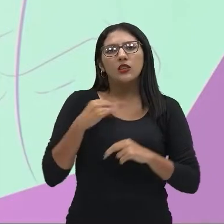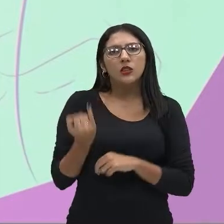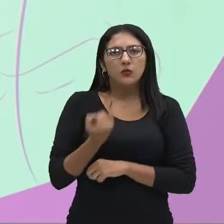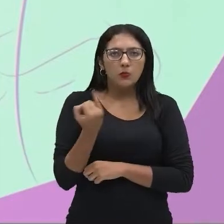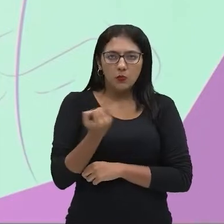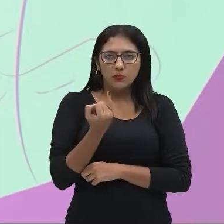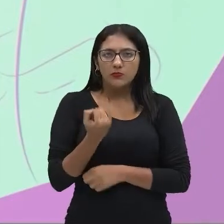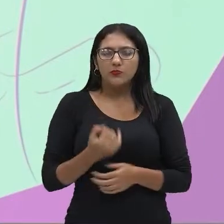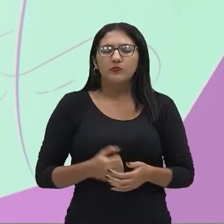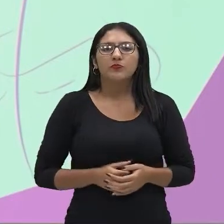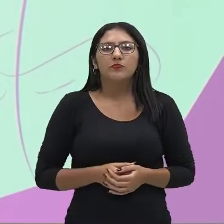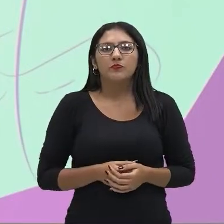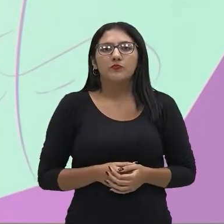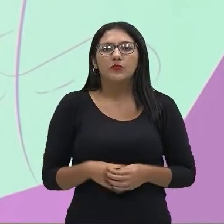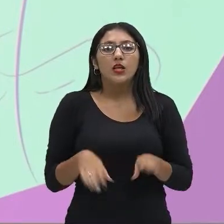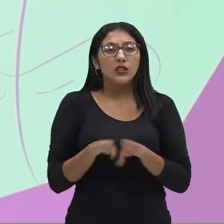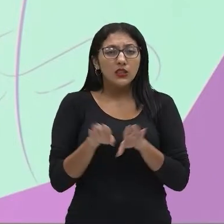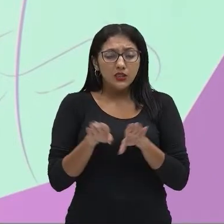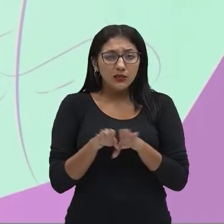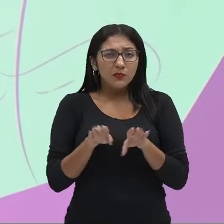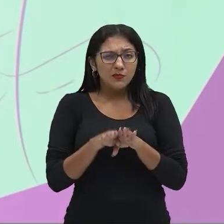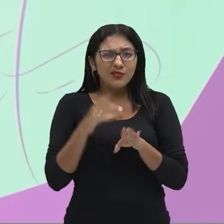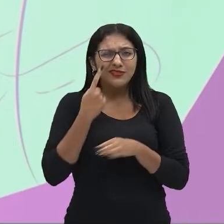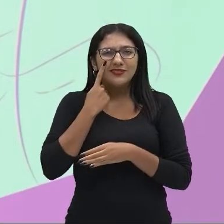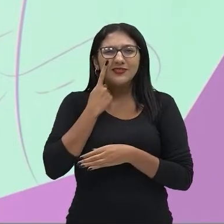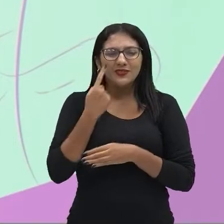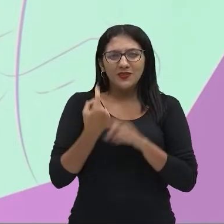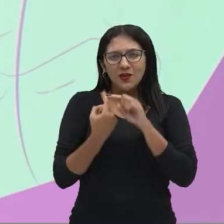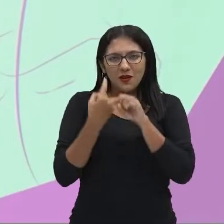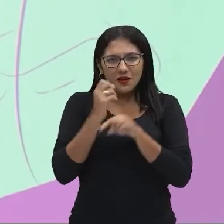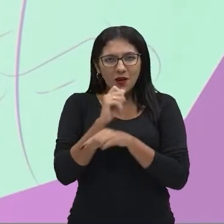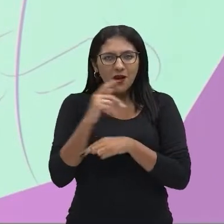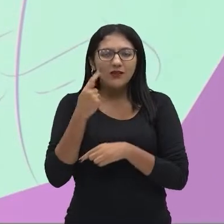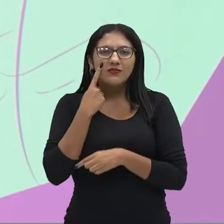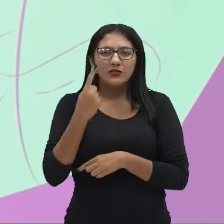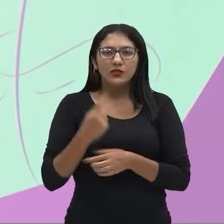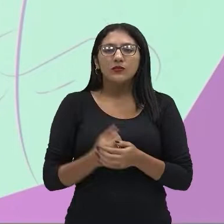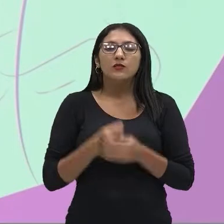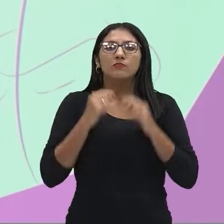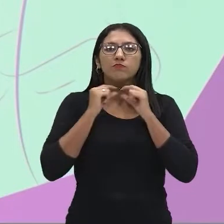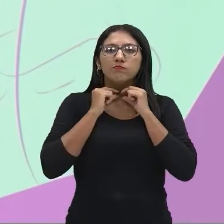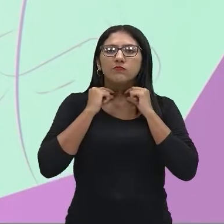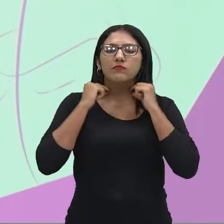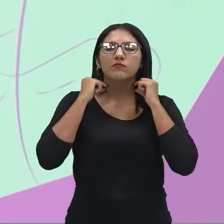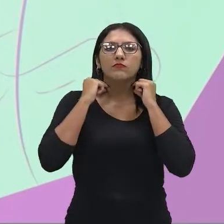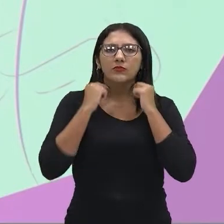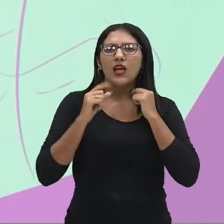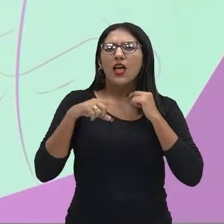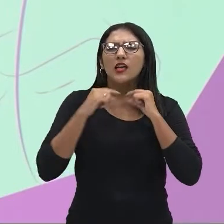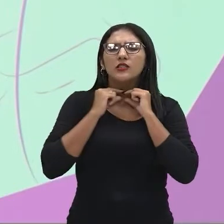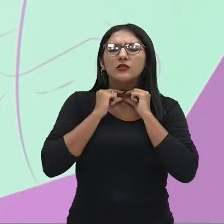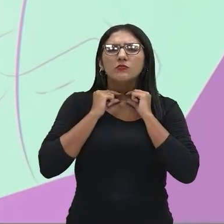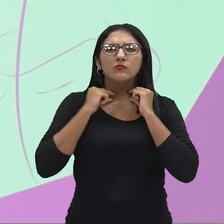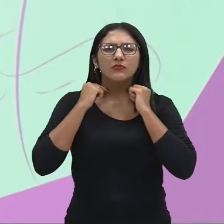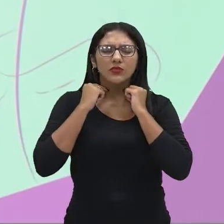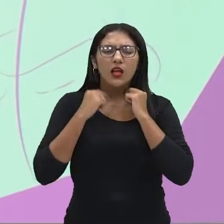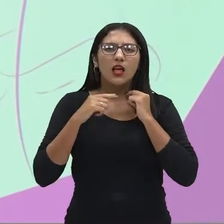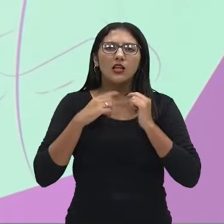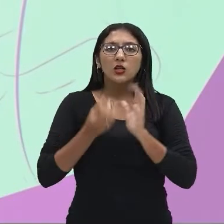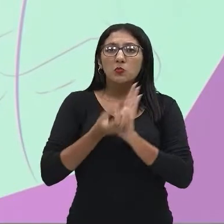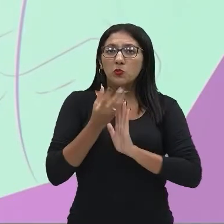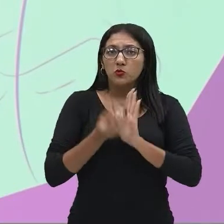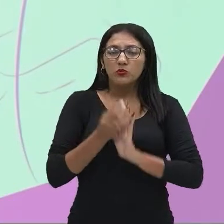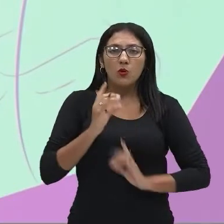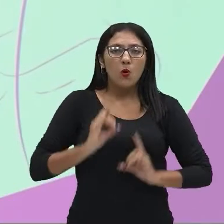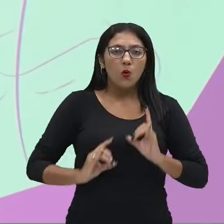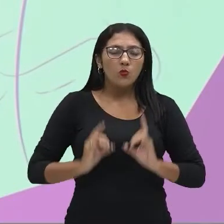mestra. Temos também, como nós vimos no nosso aplicativo, a glândula tireoide. Gente, a glândula tireoide vai produzir hormônios